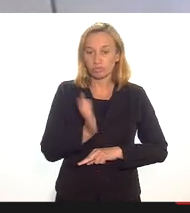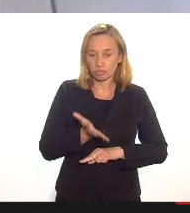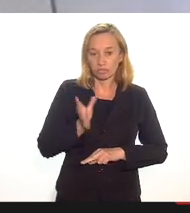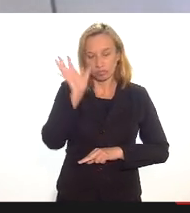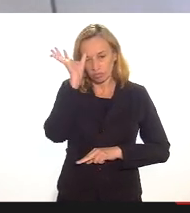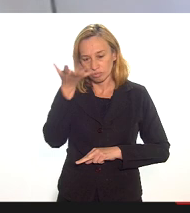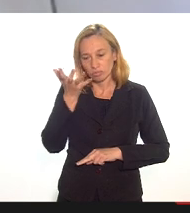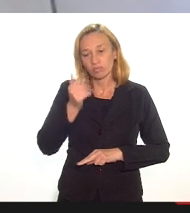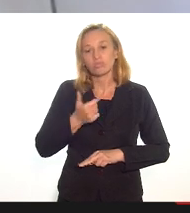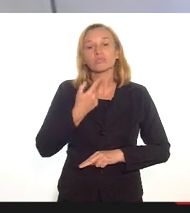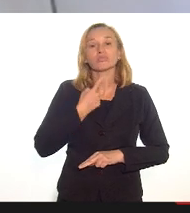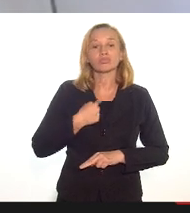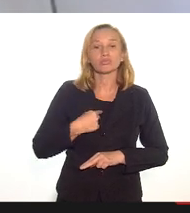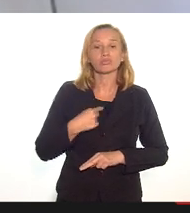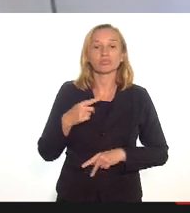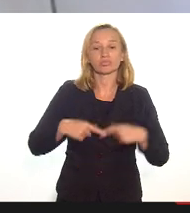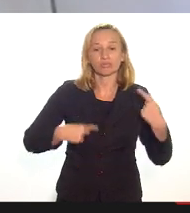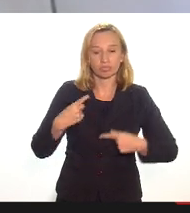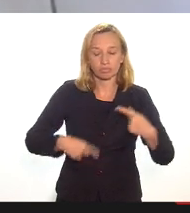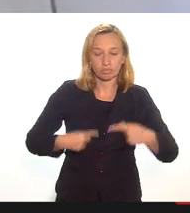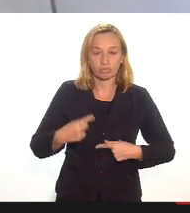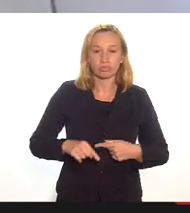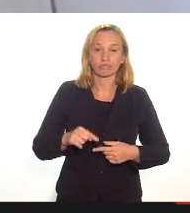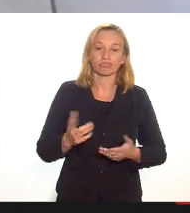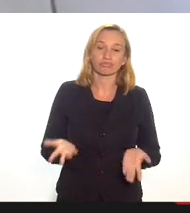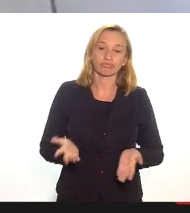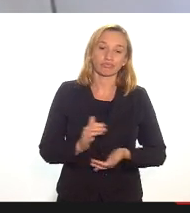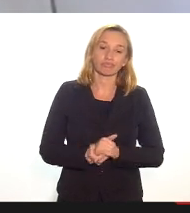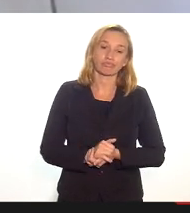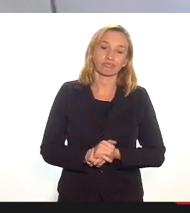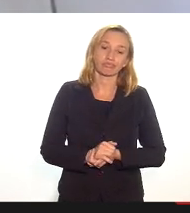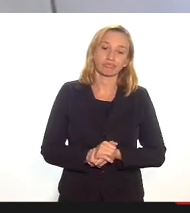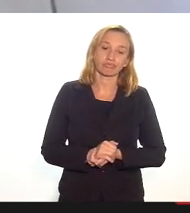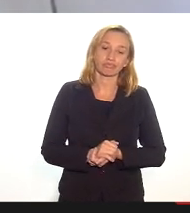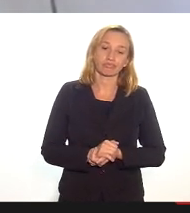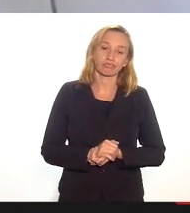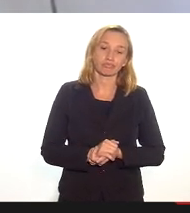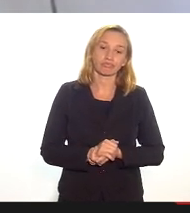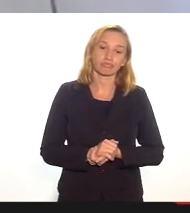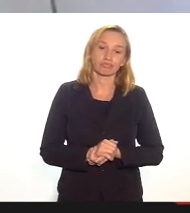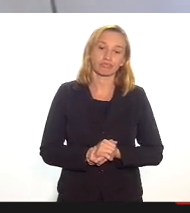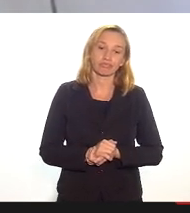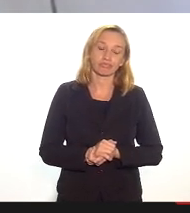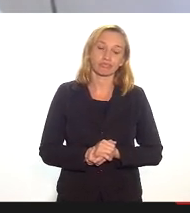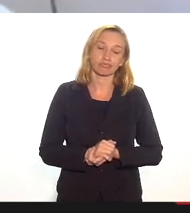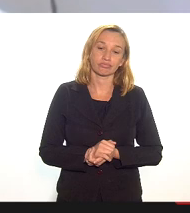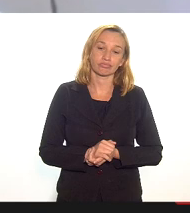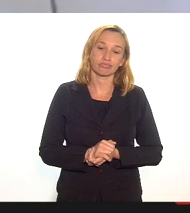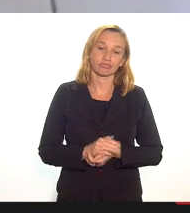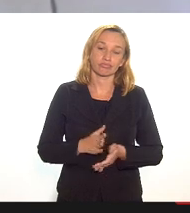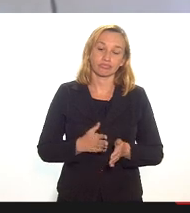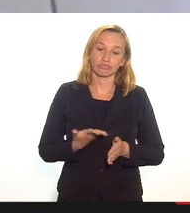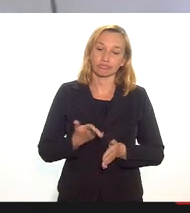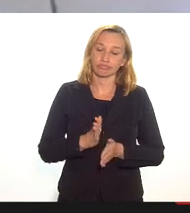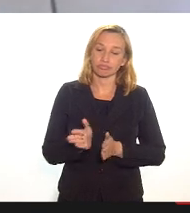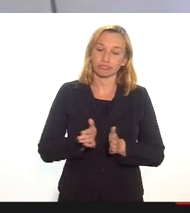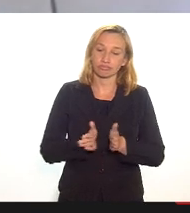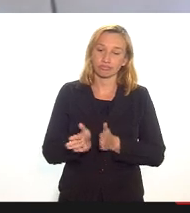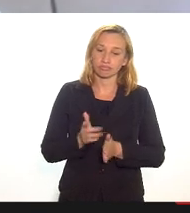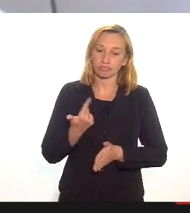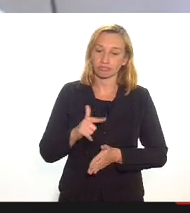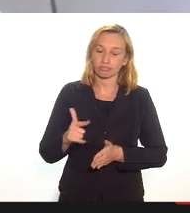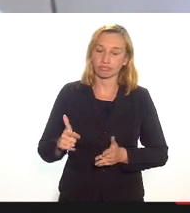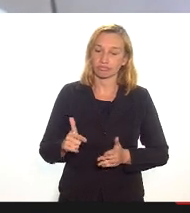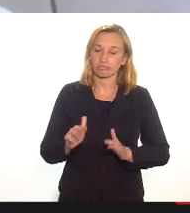todos eles solucionáveis com vontade política, a gente acaba prescindindo desses leitos. E o resultado prático